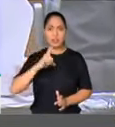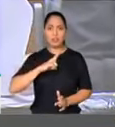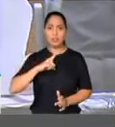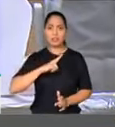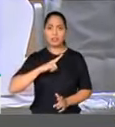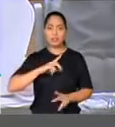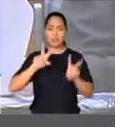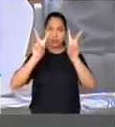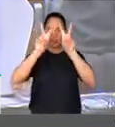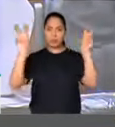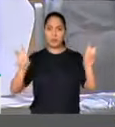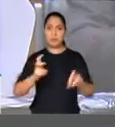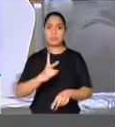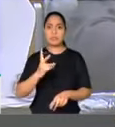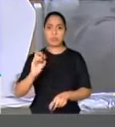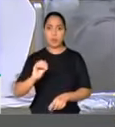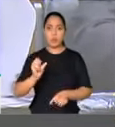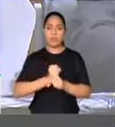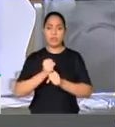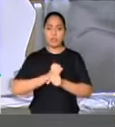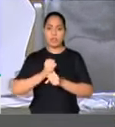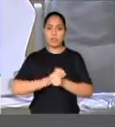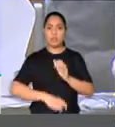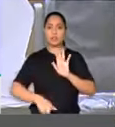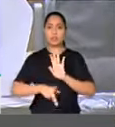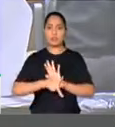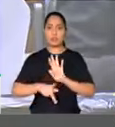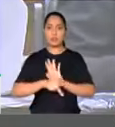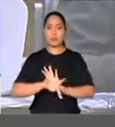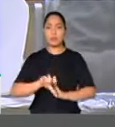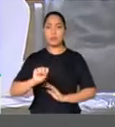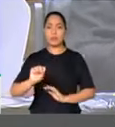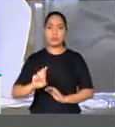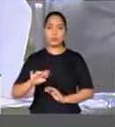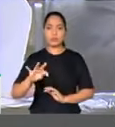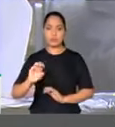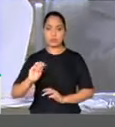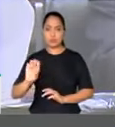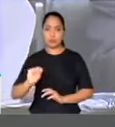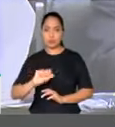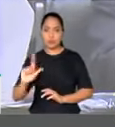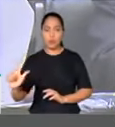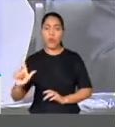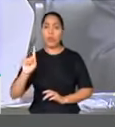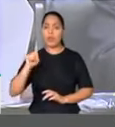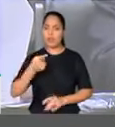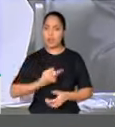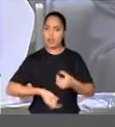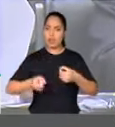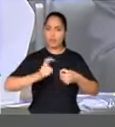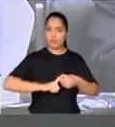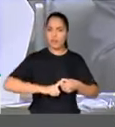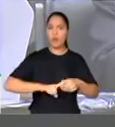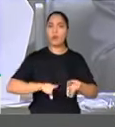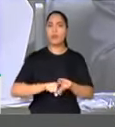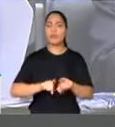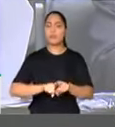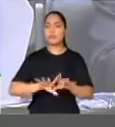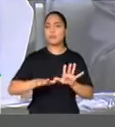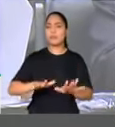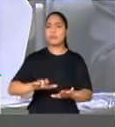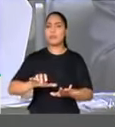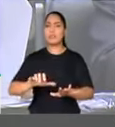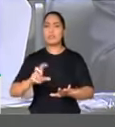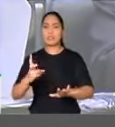por tema os 50 anos de Stonewall, tendo procurado apresentar uma retrospectiva neste último meio século